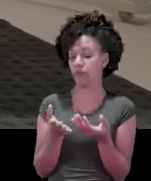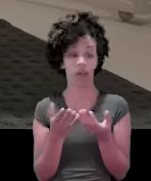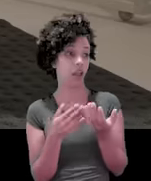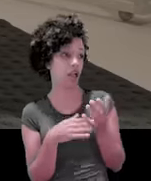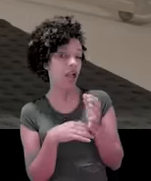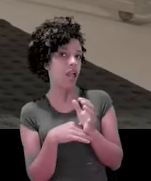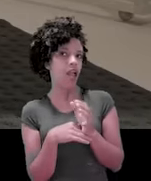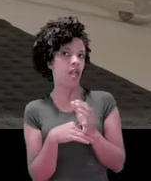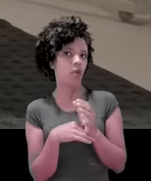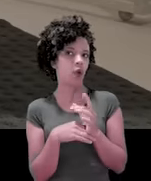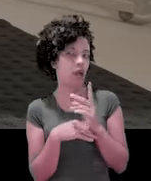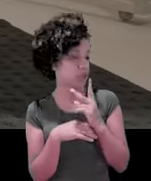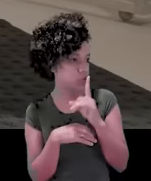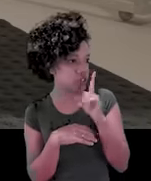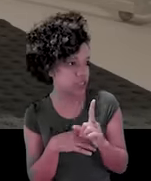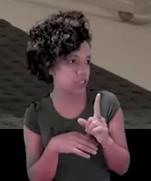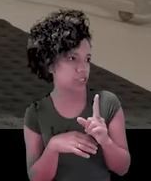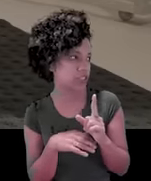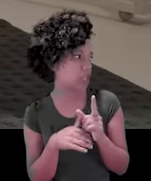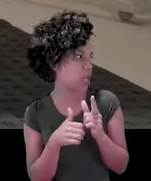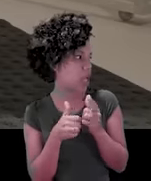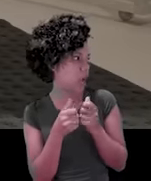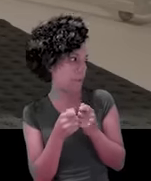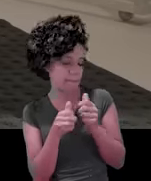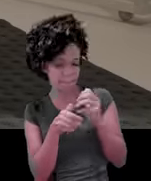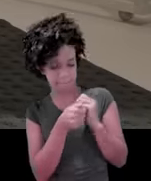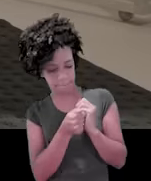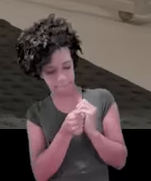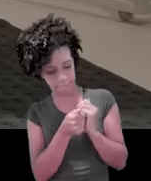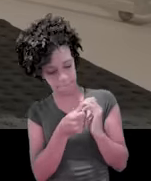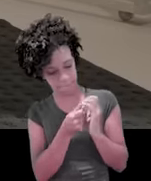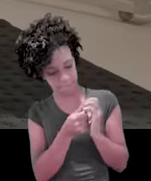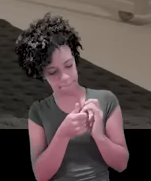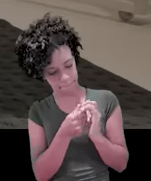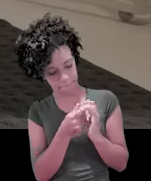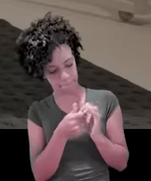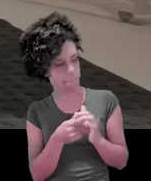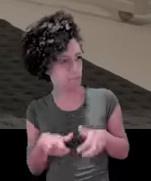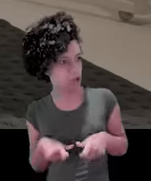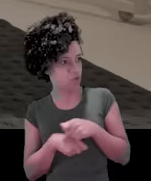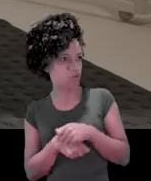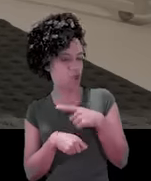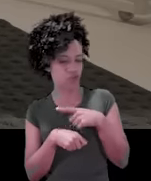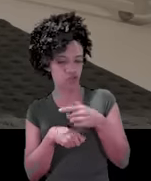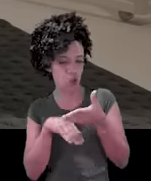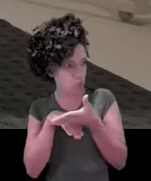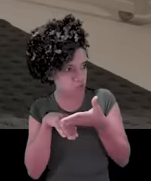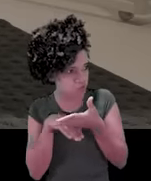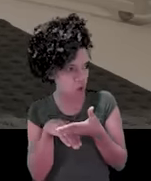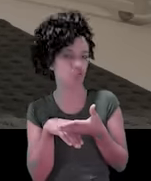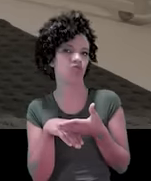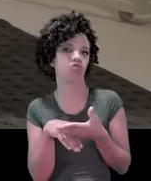eu eu cada dois dias eu apertar um botão no centro ser acabou no botão sinto eu tinha um short